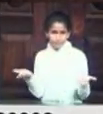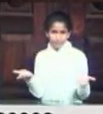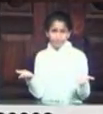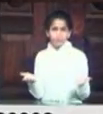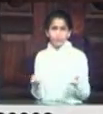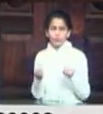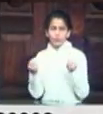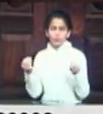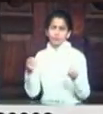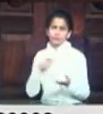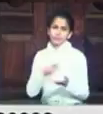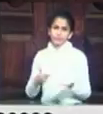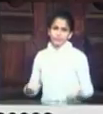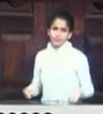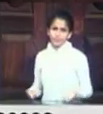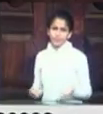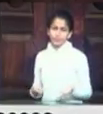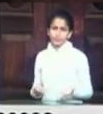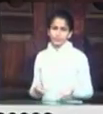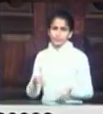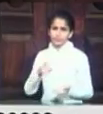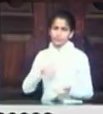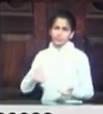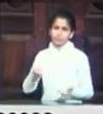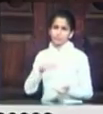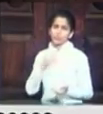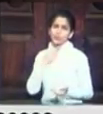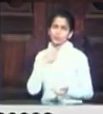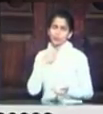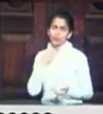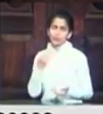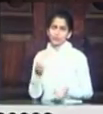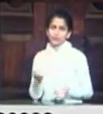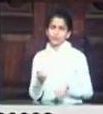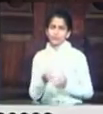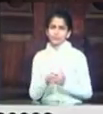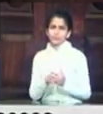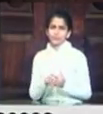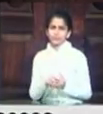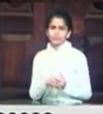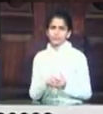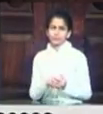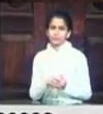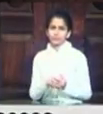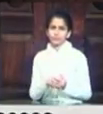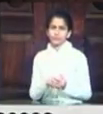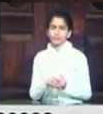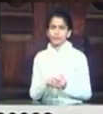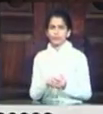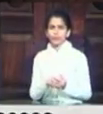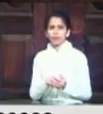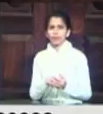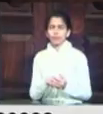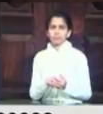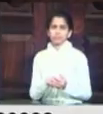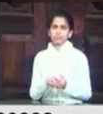Então, senhor presidente, nós não podemos de forma alguma nos distanciar